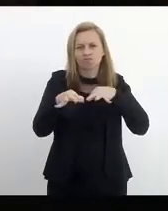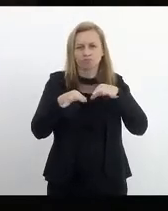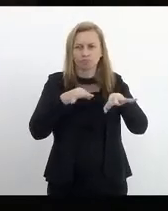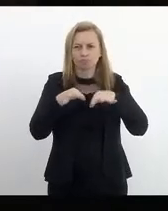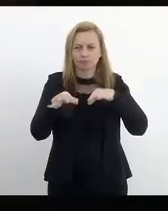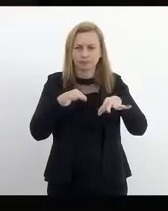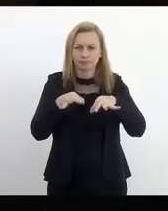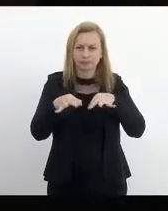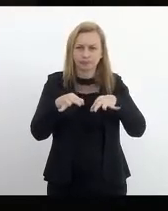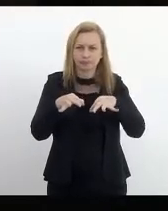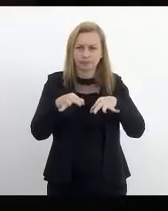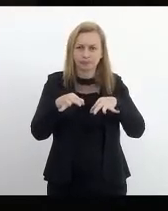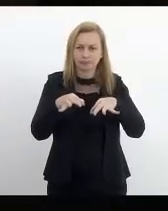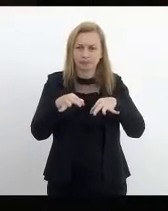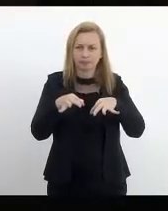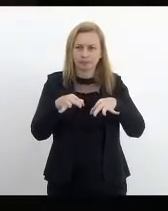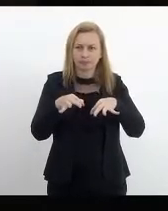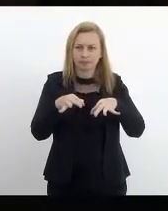as intervenções